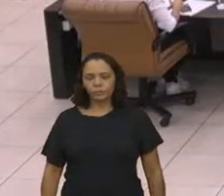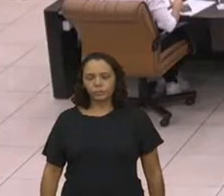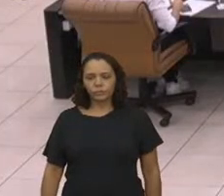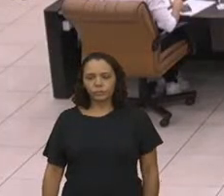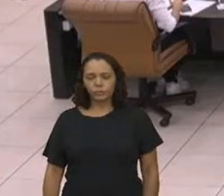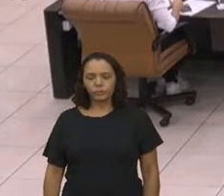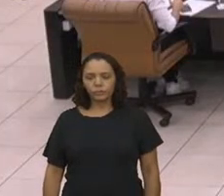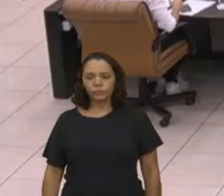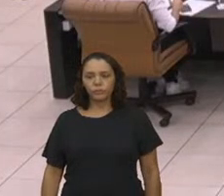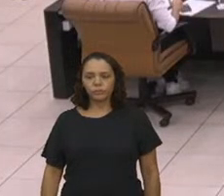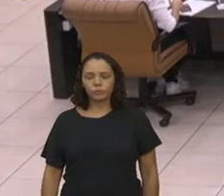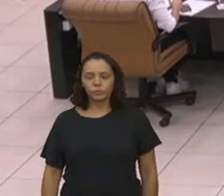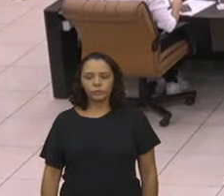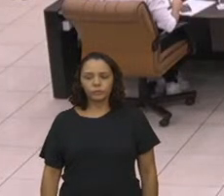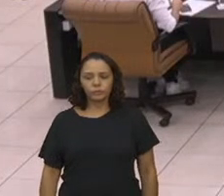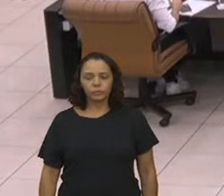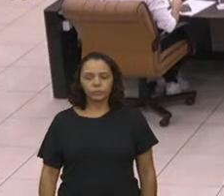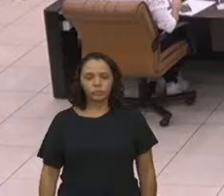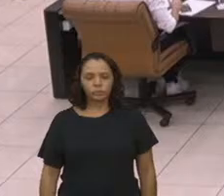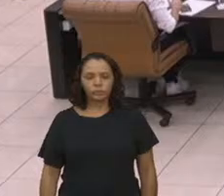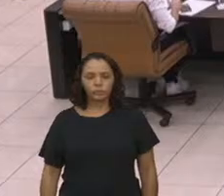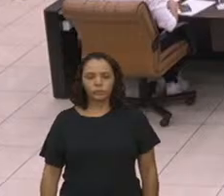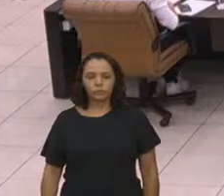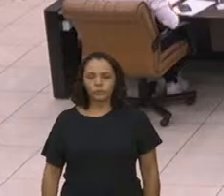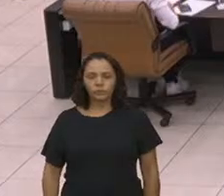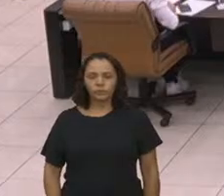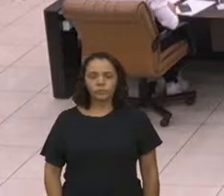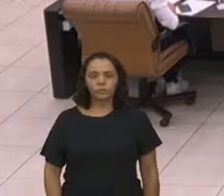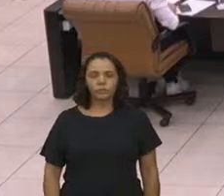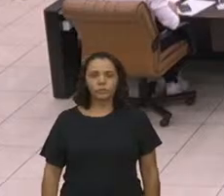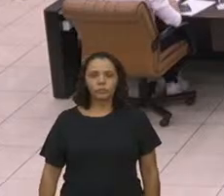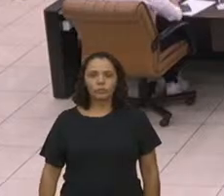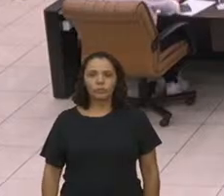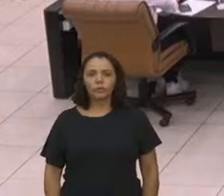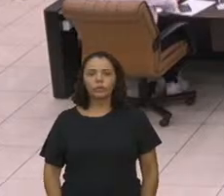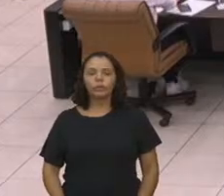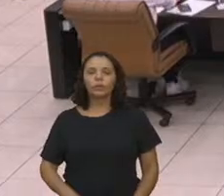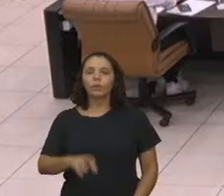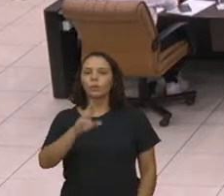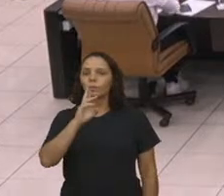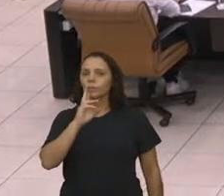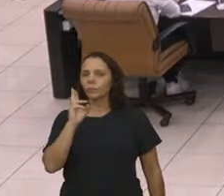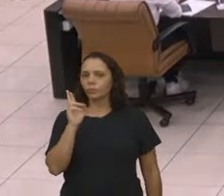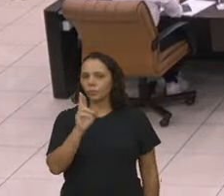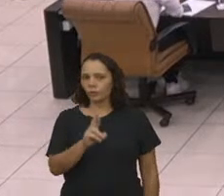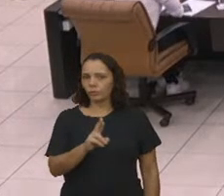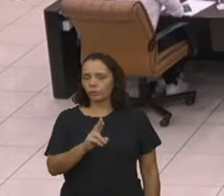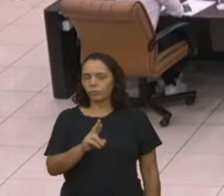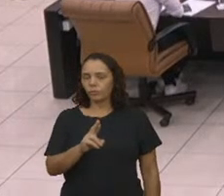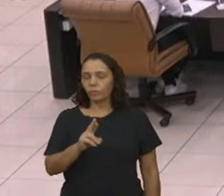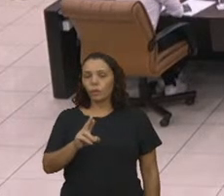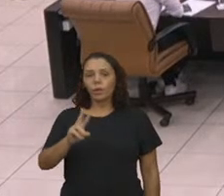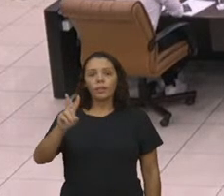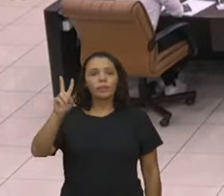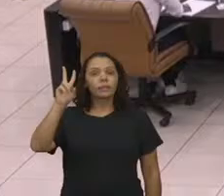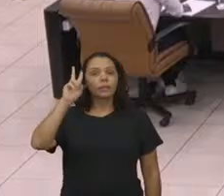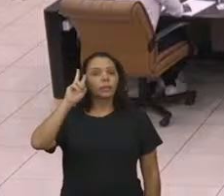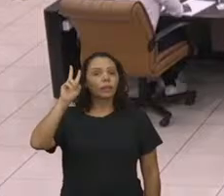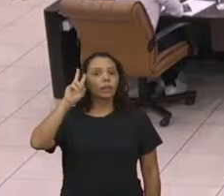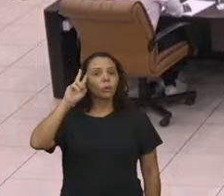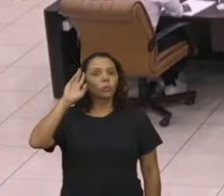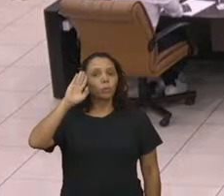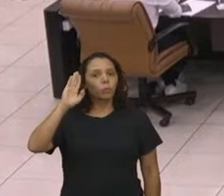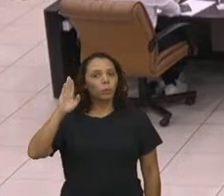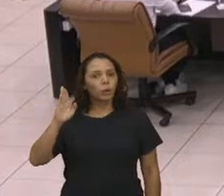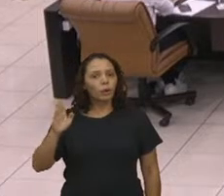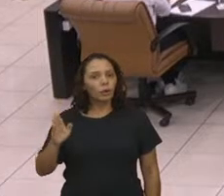Só para complementar o vereador Gabriel, toda segunda-feira temos a reunião